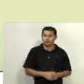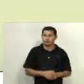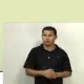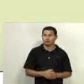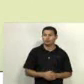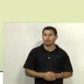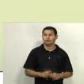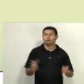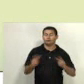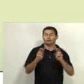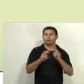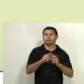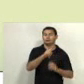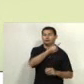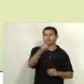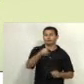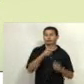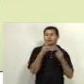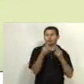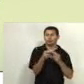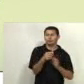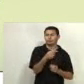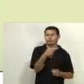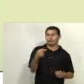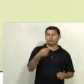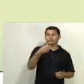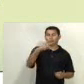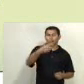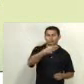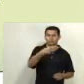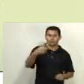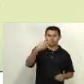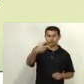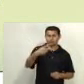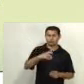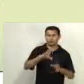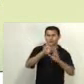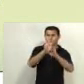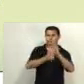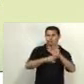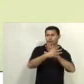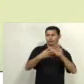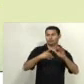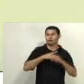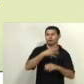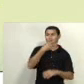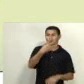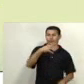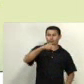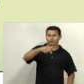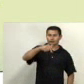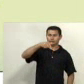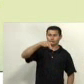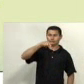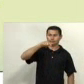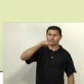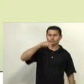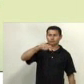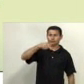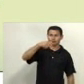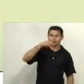200 dividido por 20, eu tenho o valor de menos 2. Se for na nossa tabela lá, eu tenho